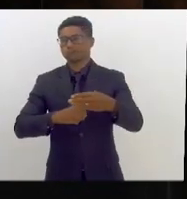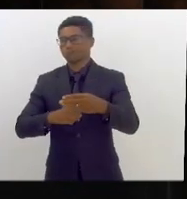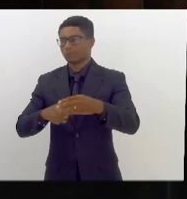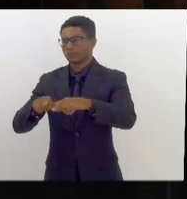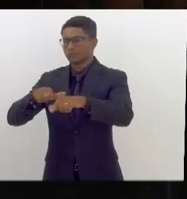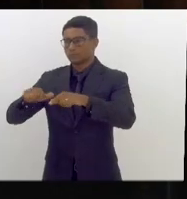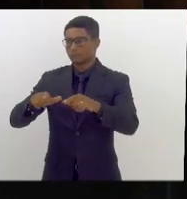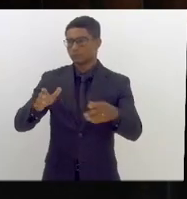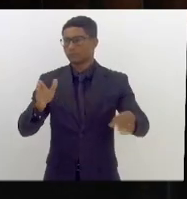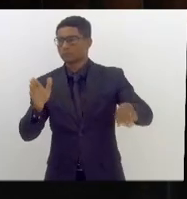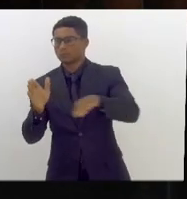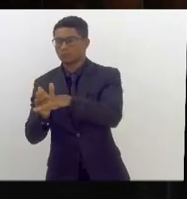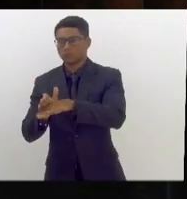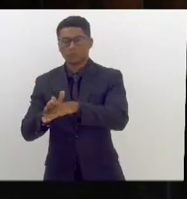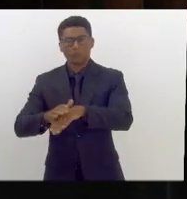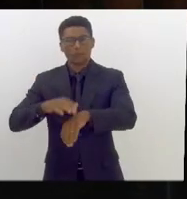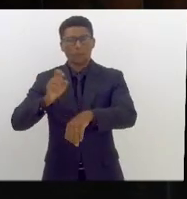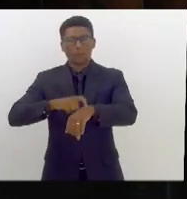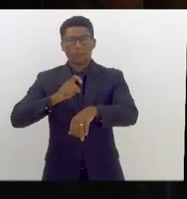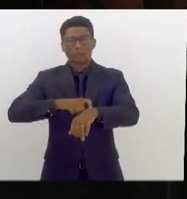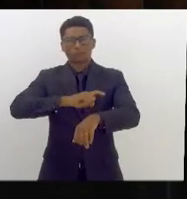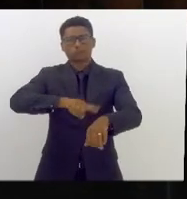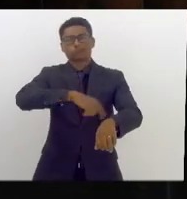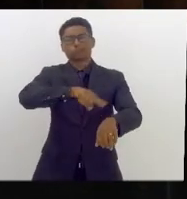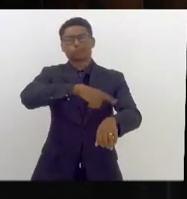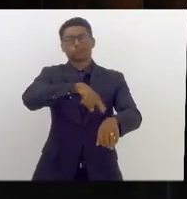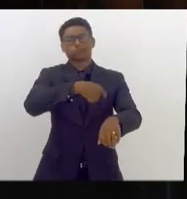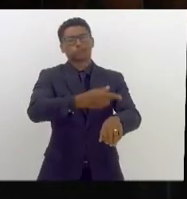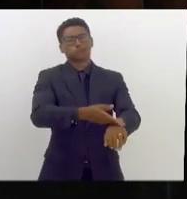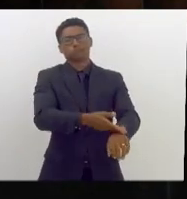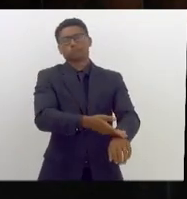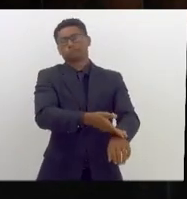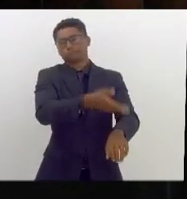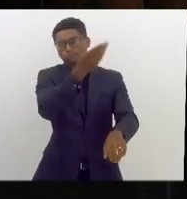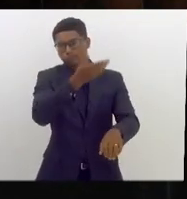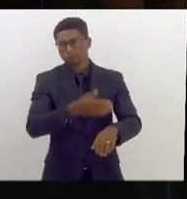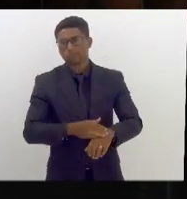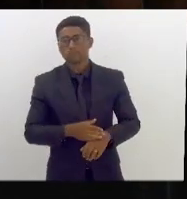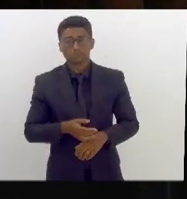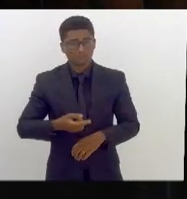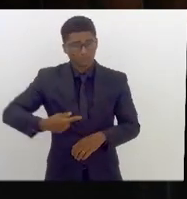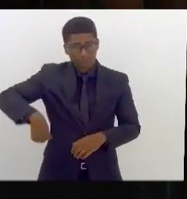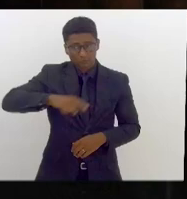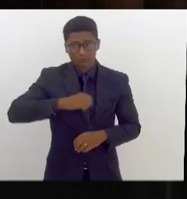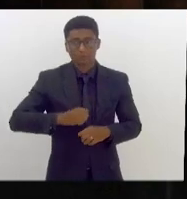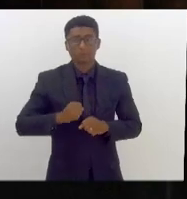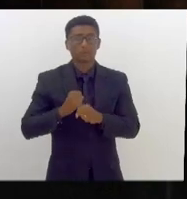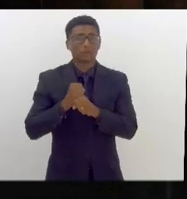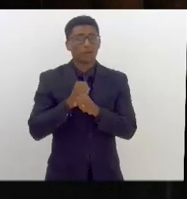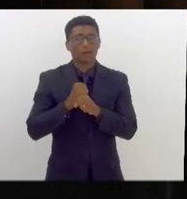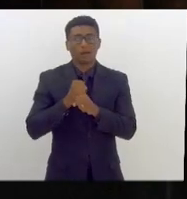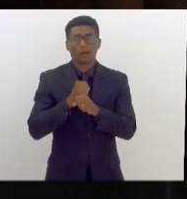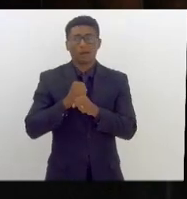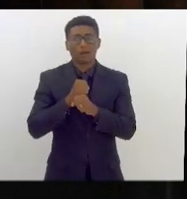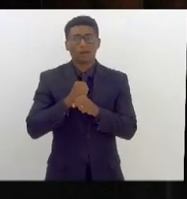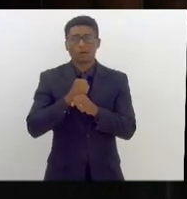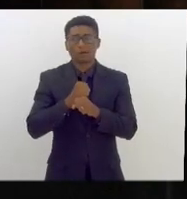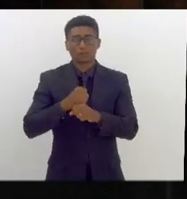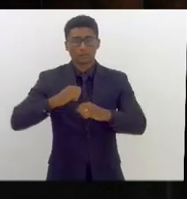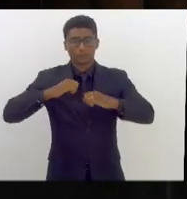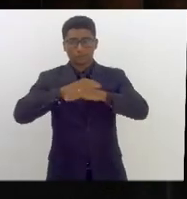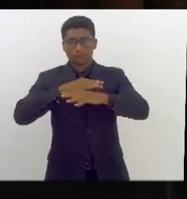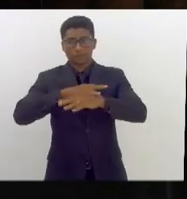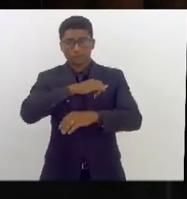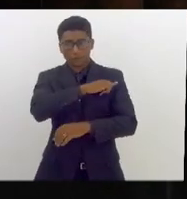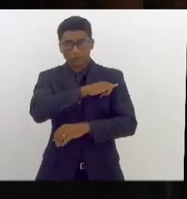são cada vez mais escalafatosos, né? Passamos anos e anos de profundas mudanças na cidade do